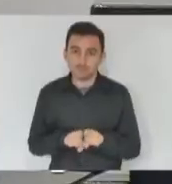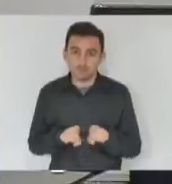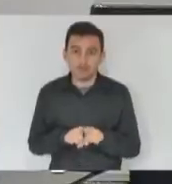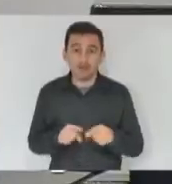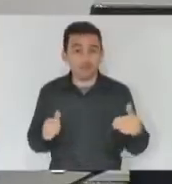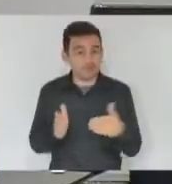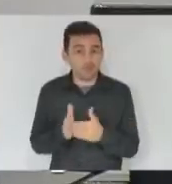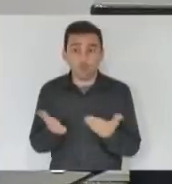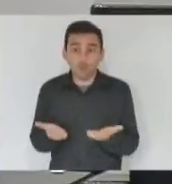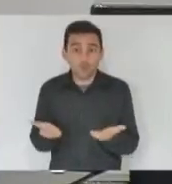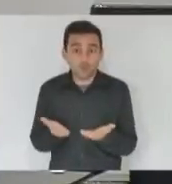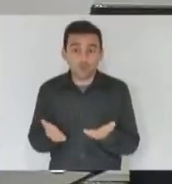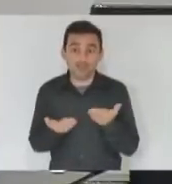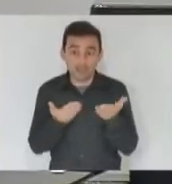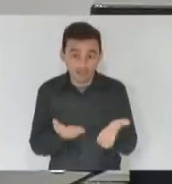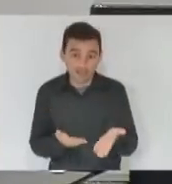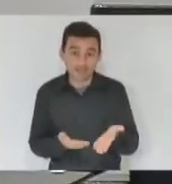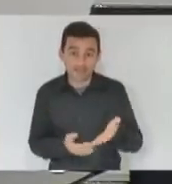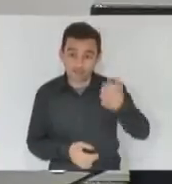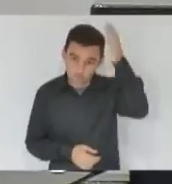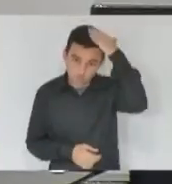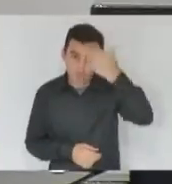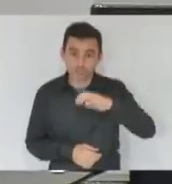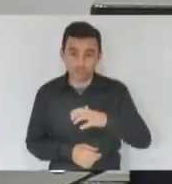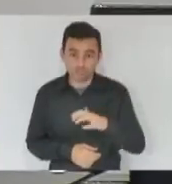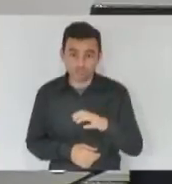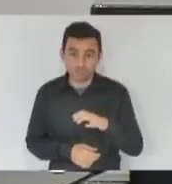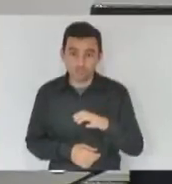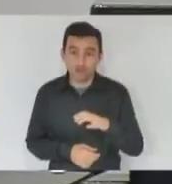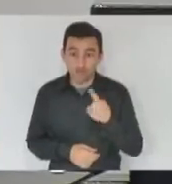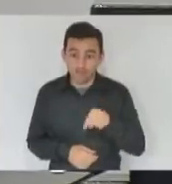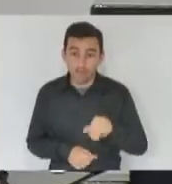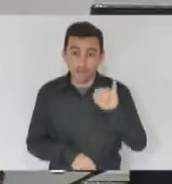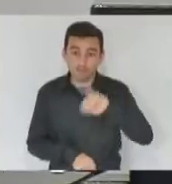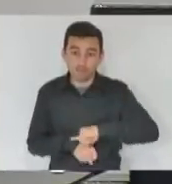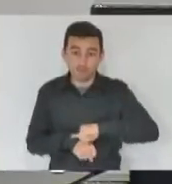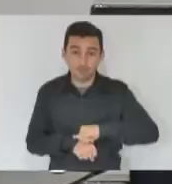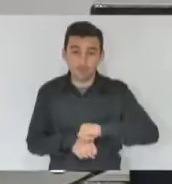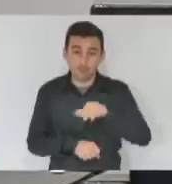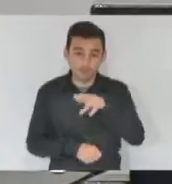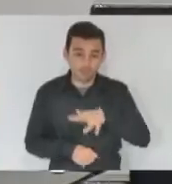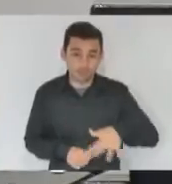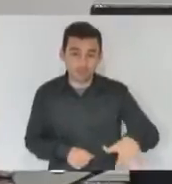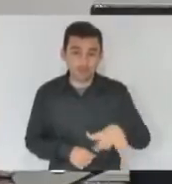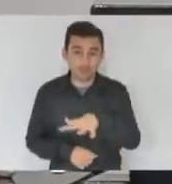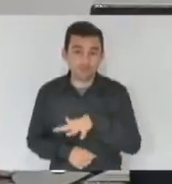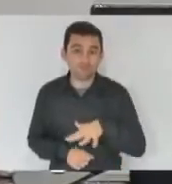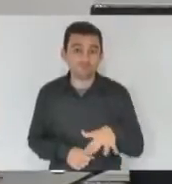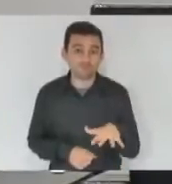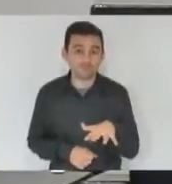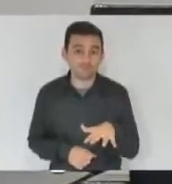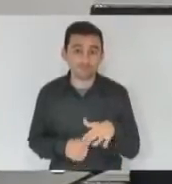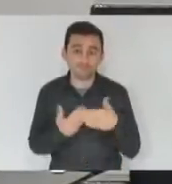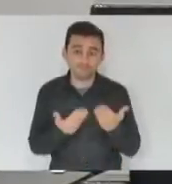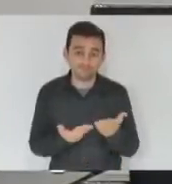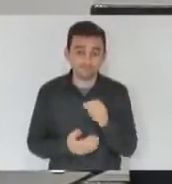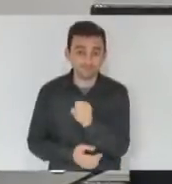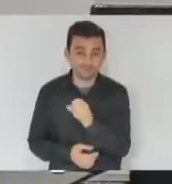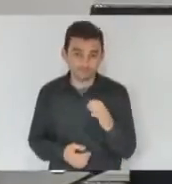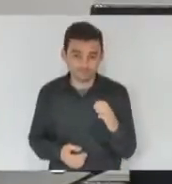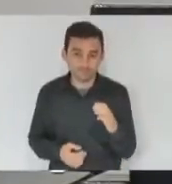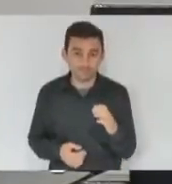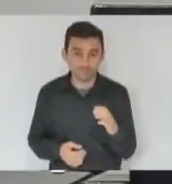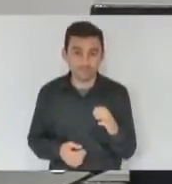muitos, Curitiba é a capital desta região, que, embora em Santa Catarina,